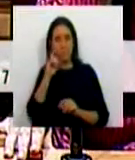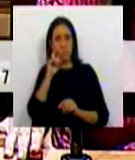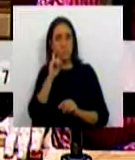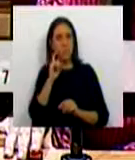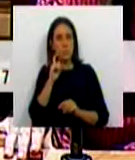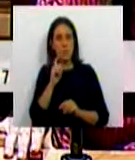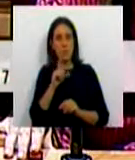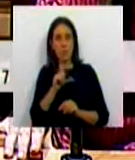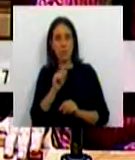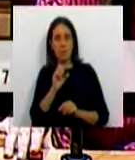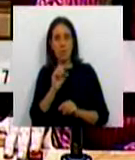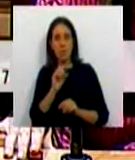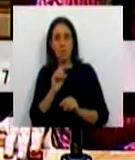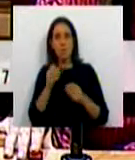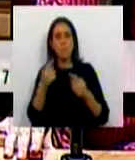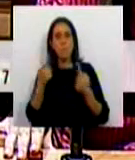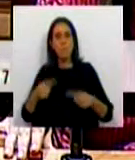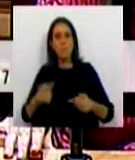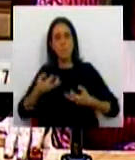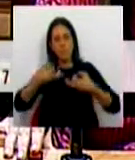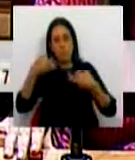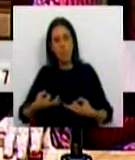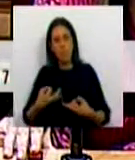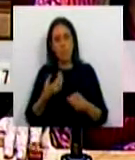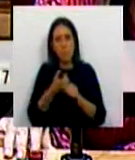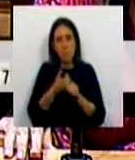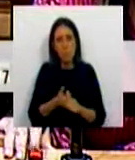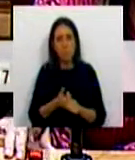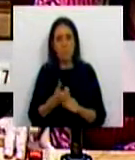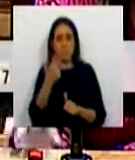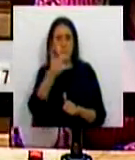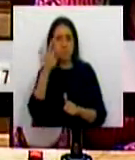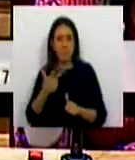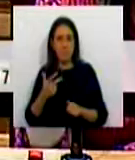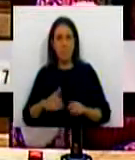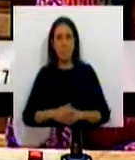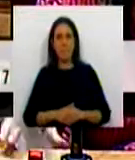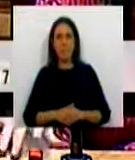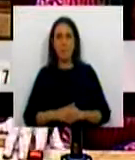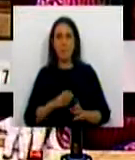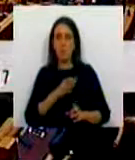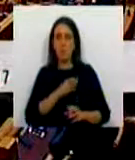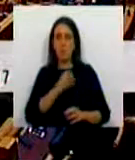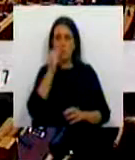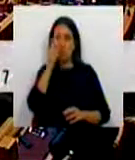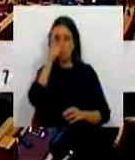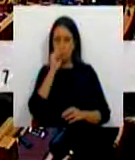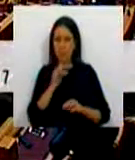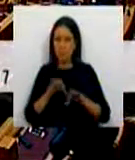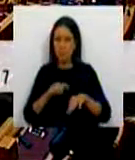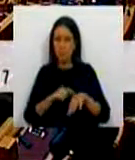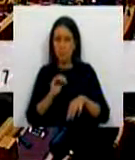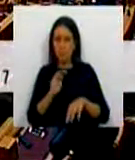cumprimento da LEU não é apenas formal, mas é feito de forma fiável. Sr. Ministro, tem mesmo de terminar em 30 segundos, por